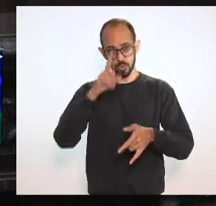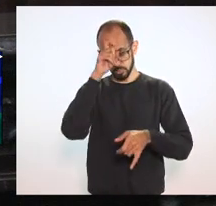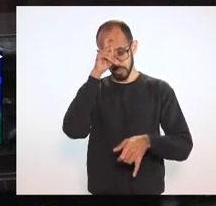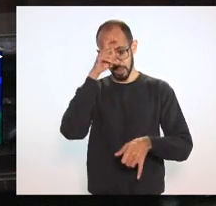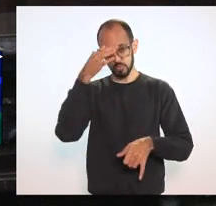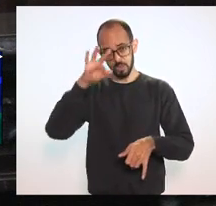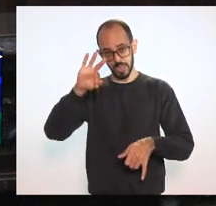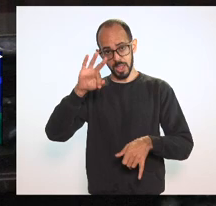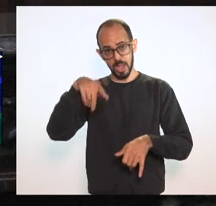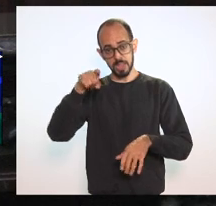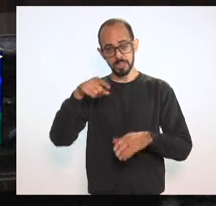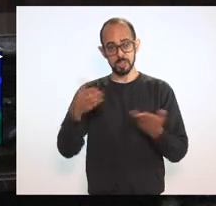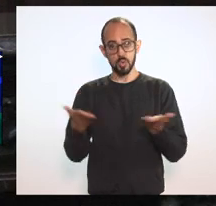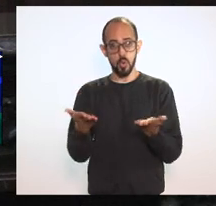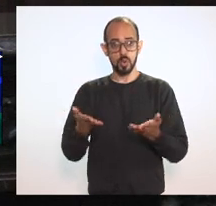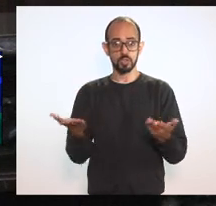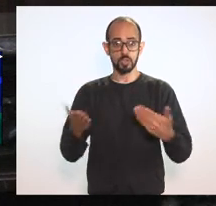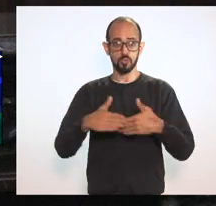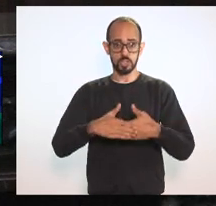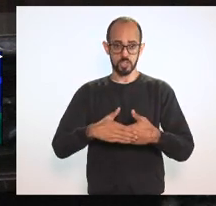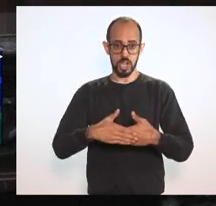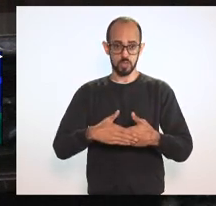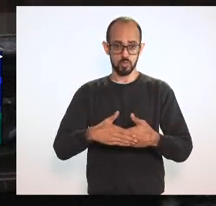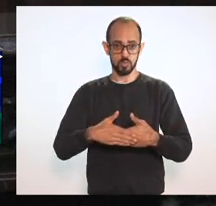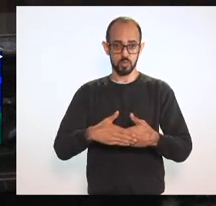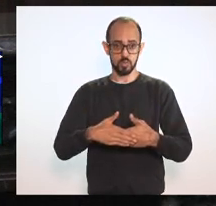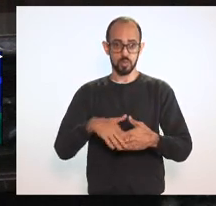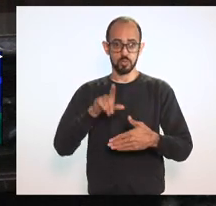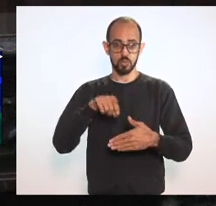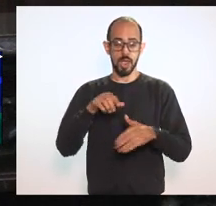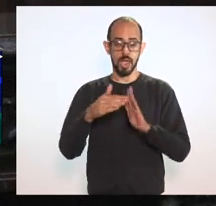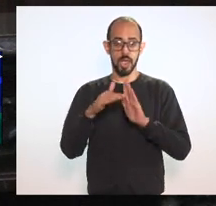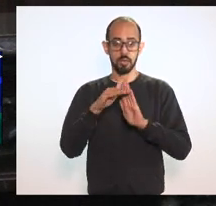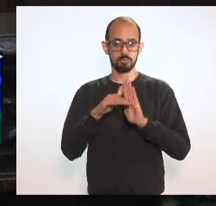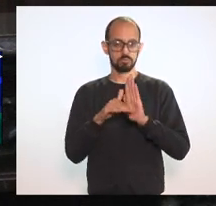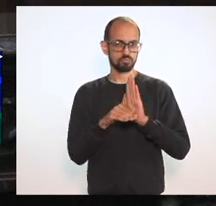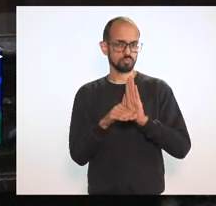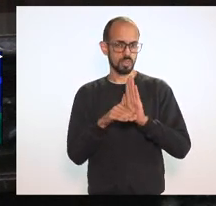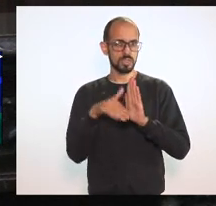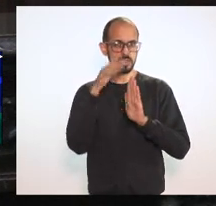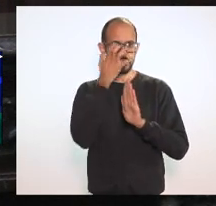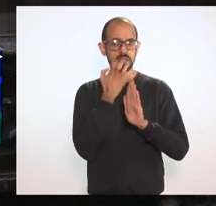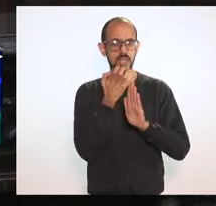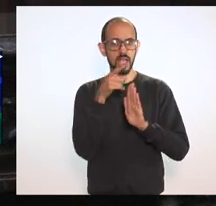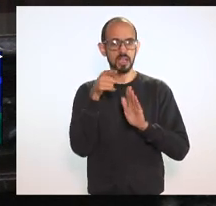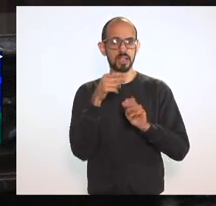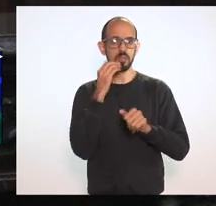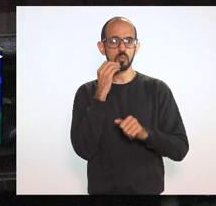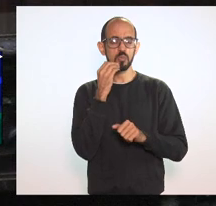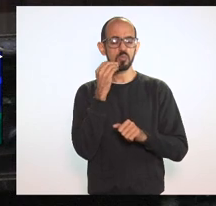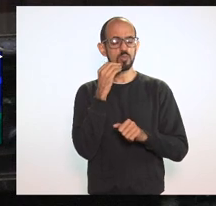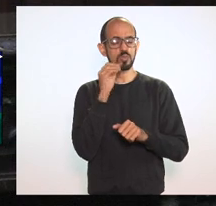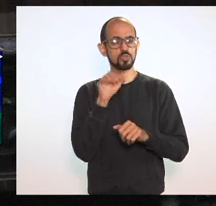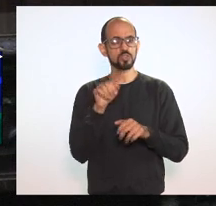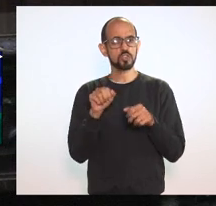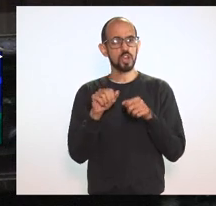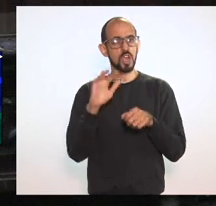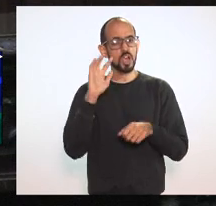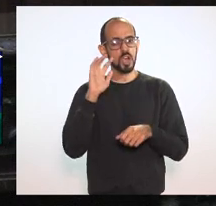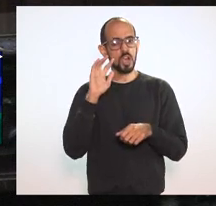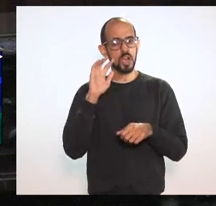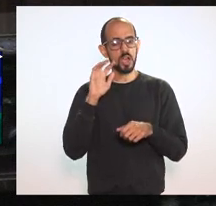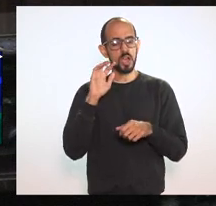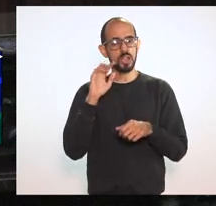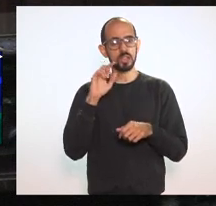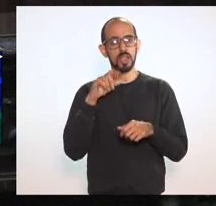Janeiro e hoje estão fechados essa ser uma medida séria que trataria exatamente da